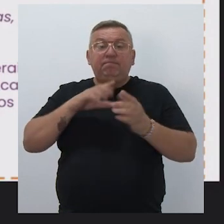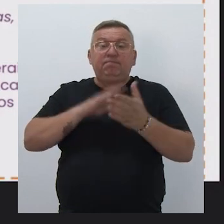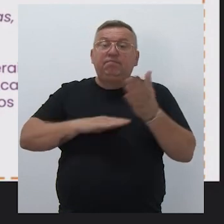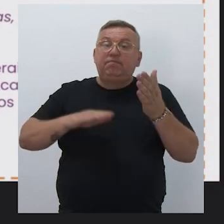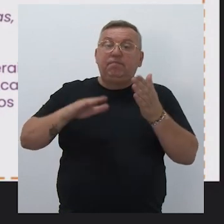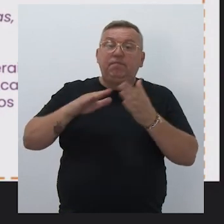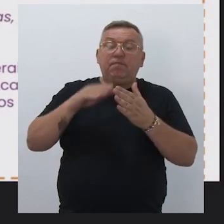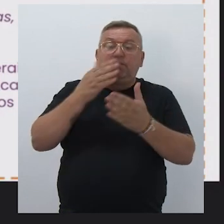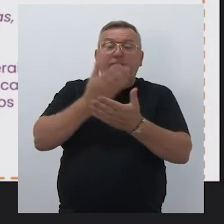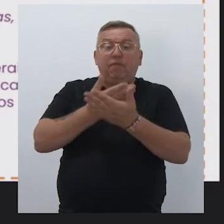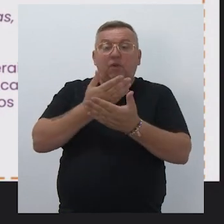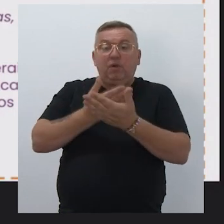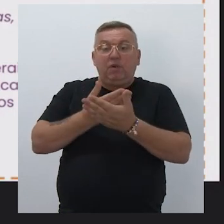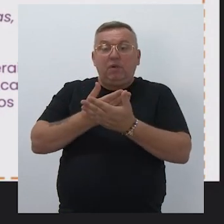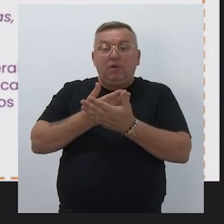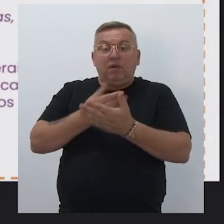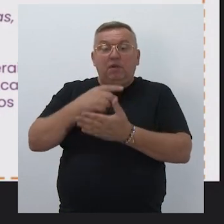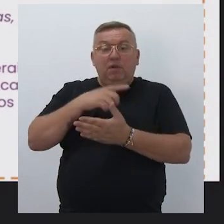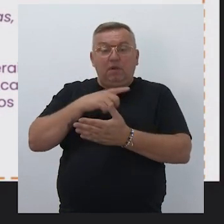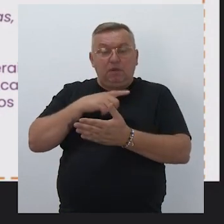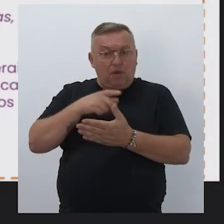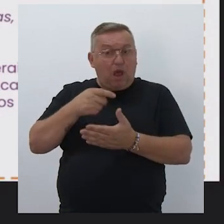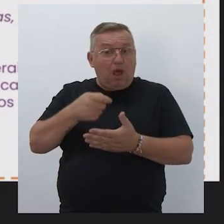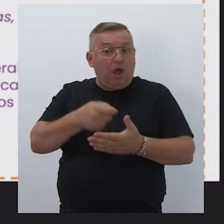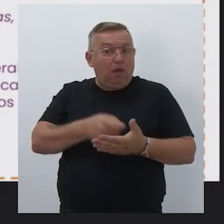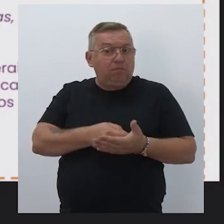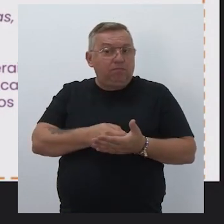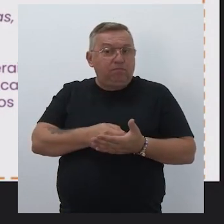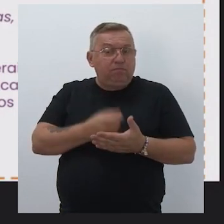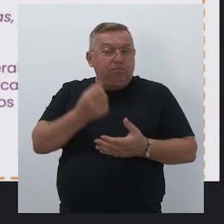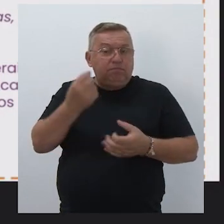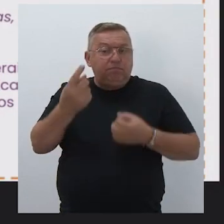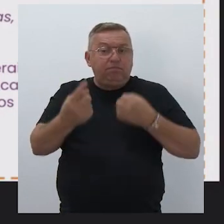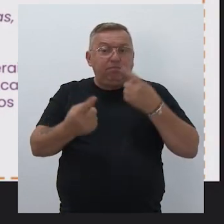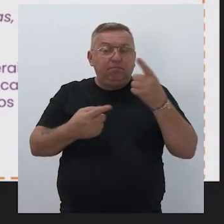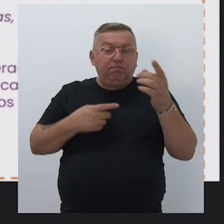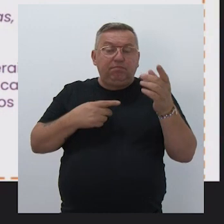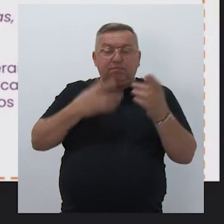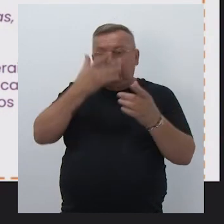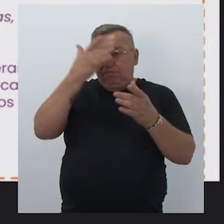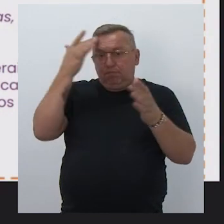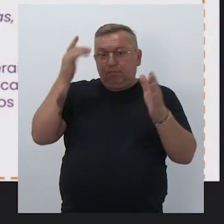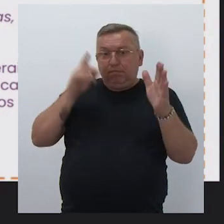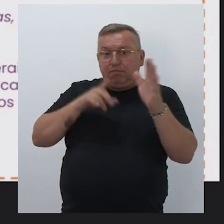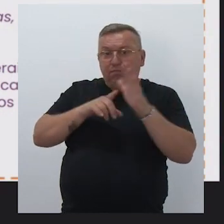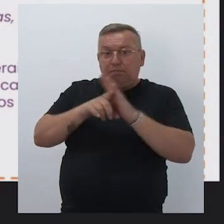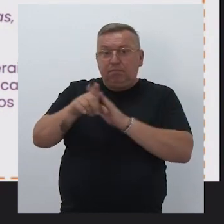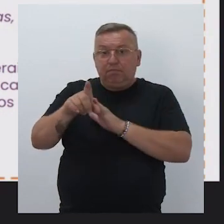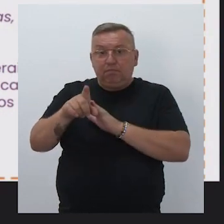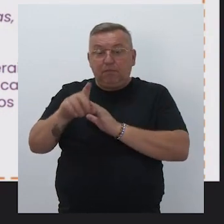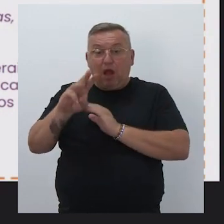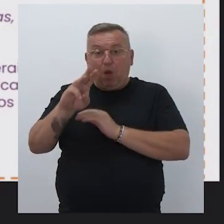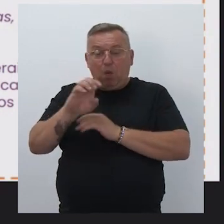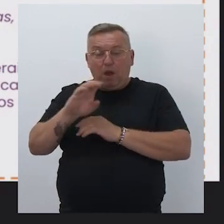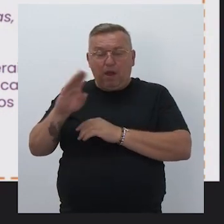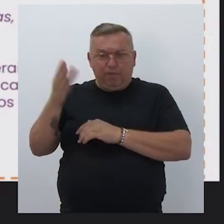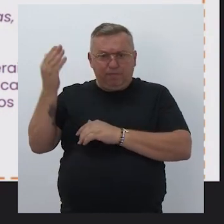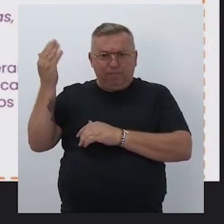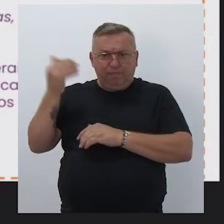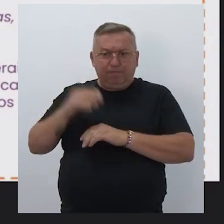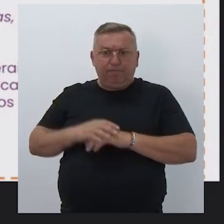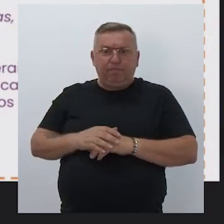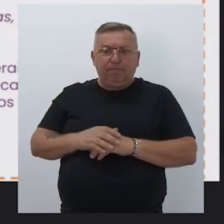todos os estudantes sejam garantidos. Algumas pessoas perguntaram assim, na outra web, ficou lá a pergunta,